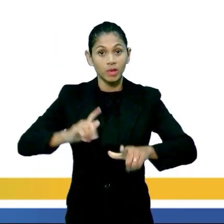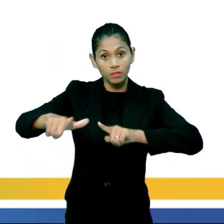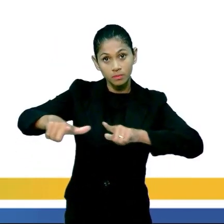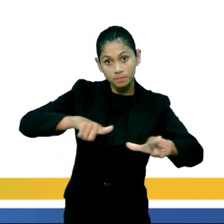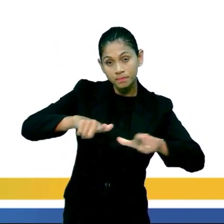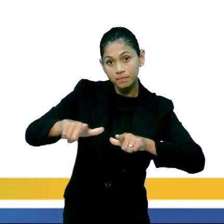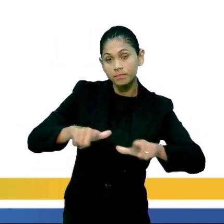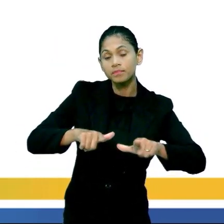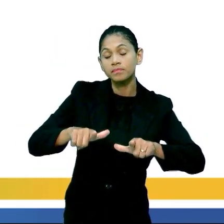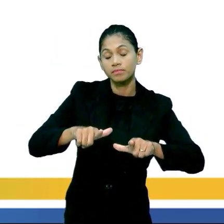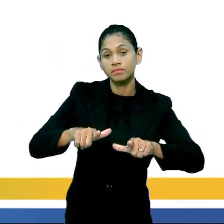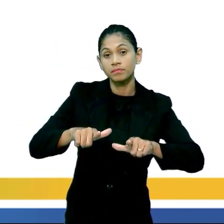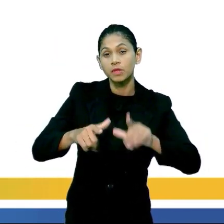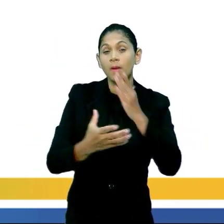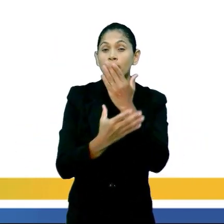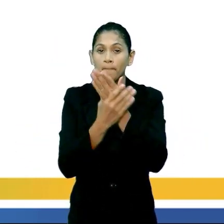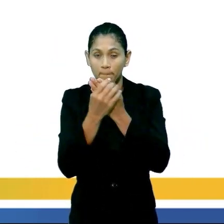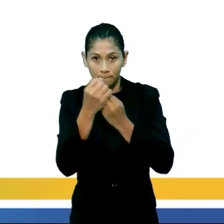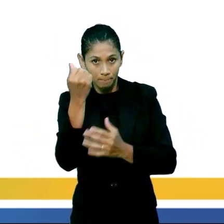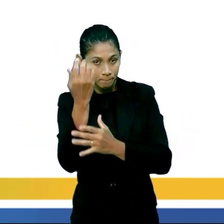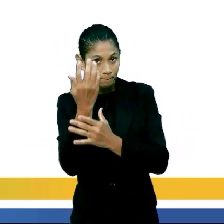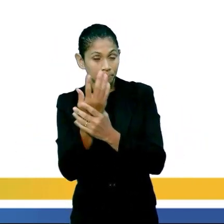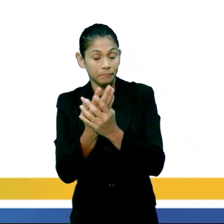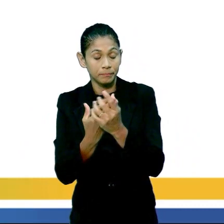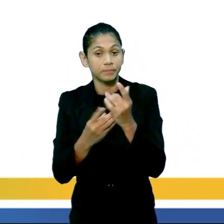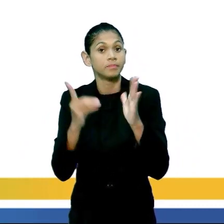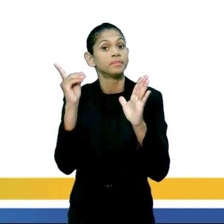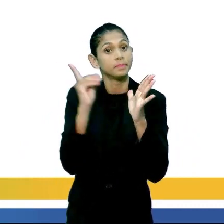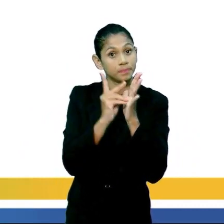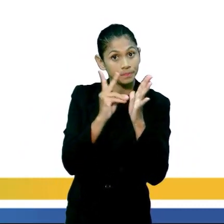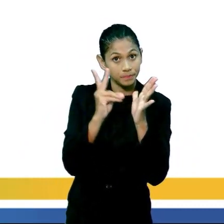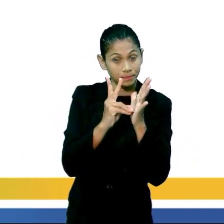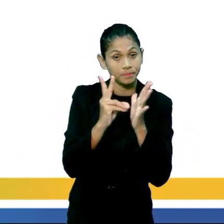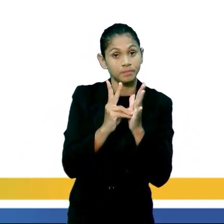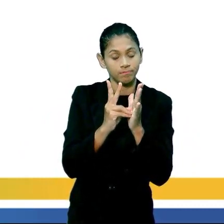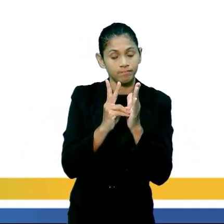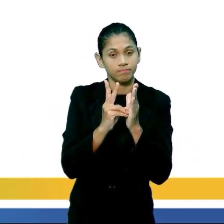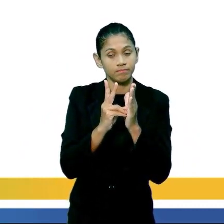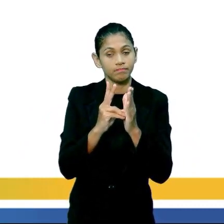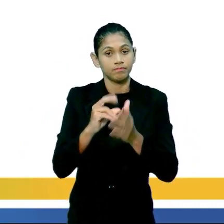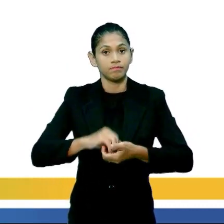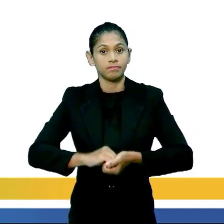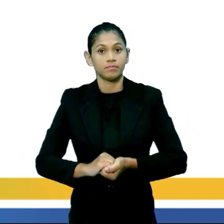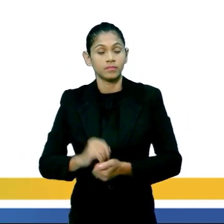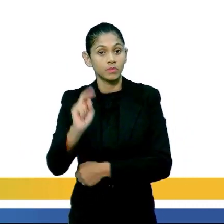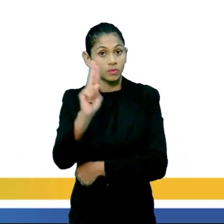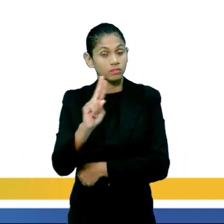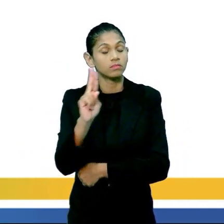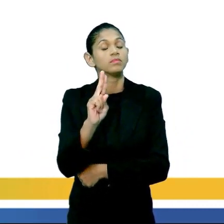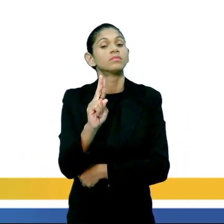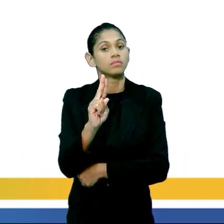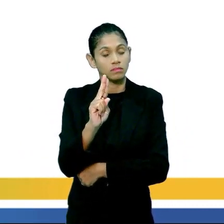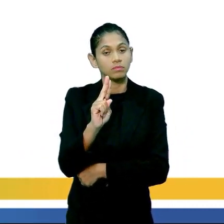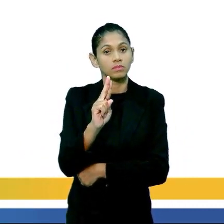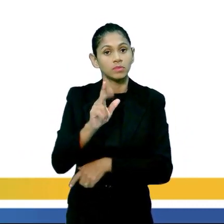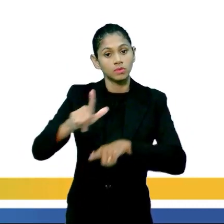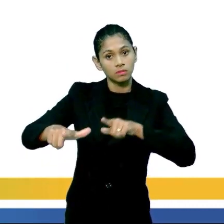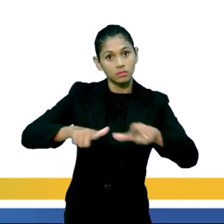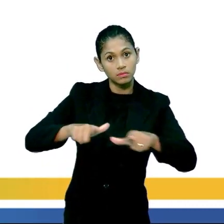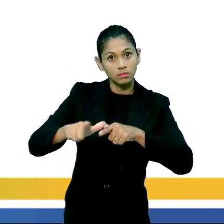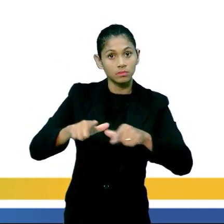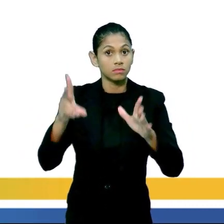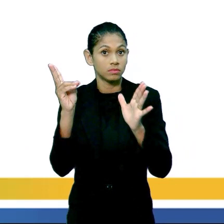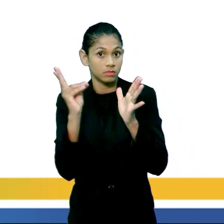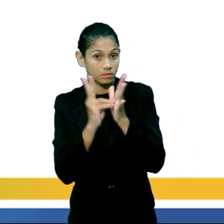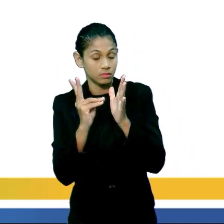vai ser a mão de obra indígena, né? No caso aí, o tipo de mão de obra utilizada é a mão de obra indígena, que